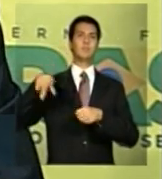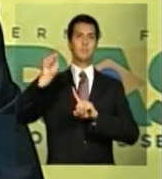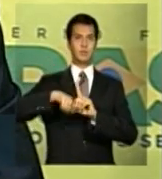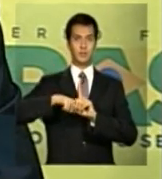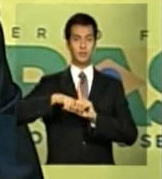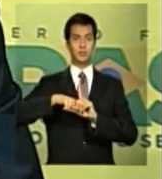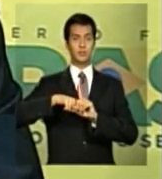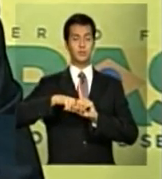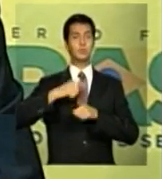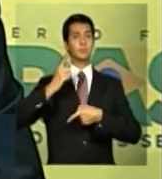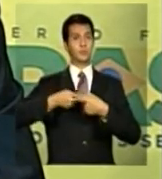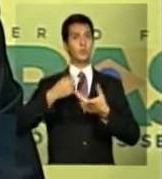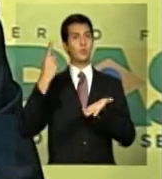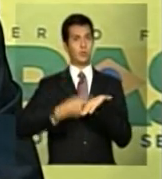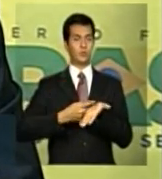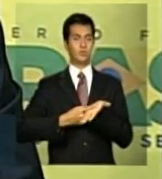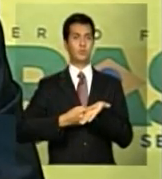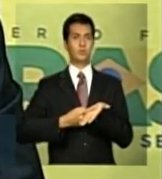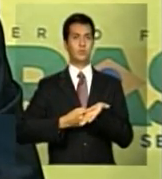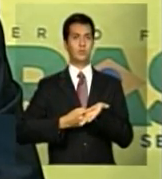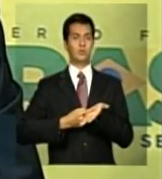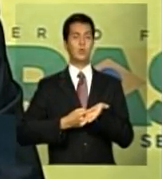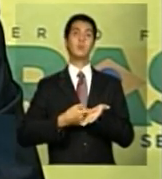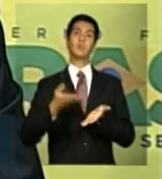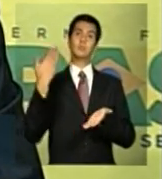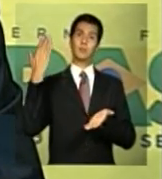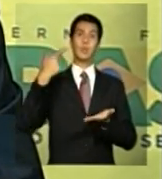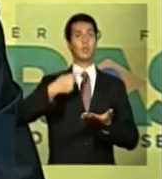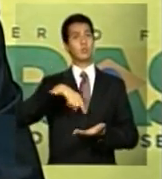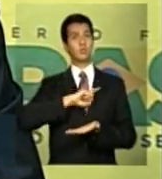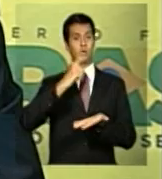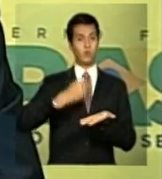para que fosse cumprido o acordo. Quem faz acordo, cumpre acordo.